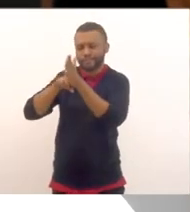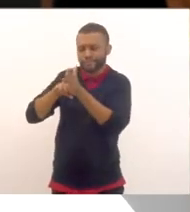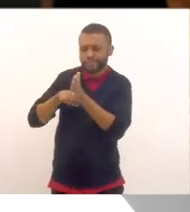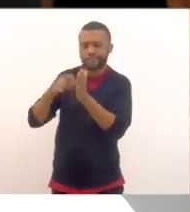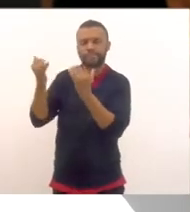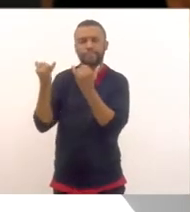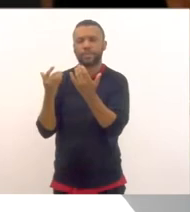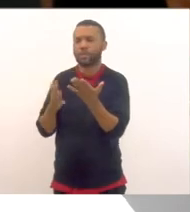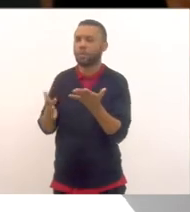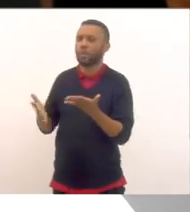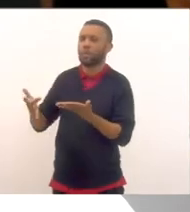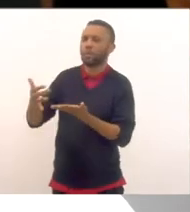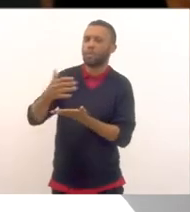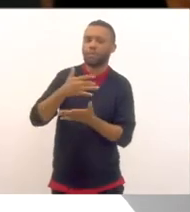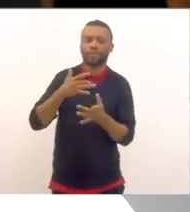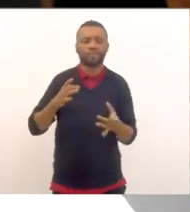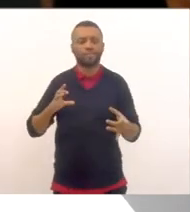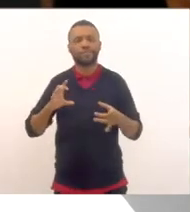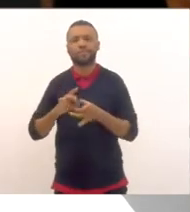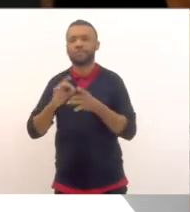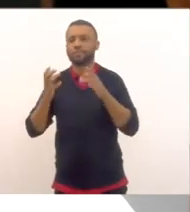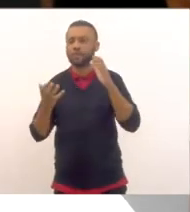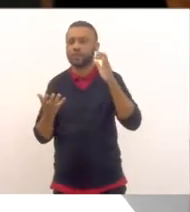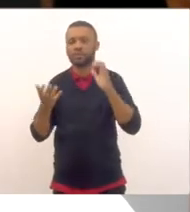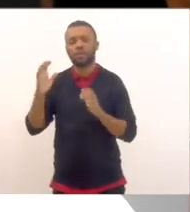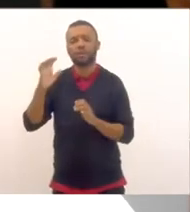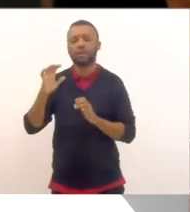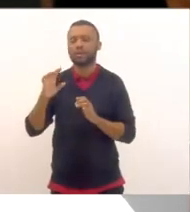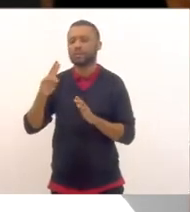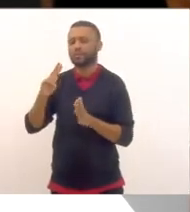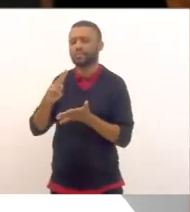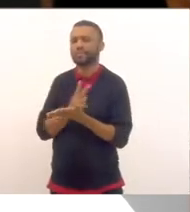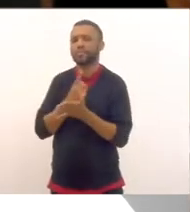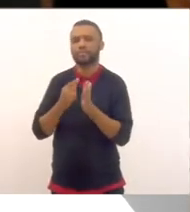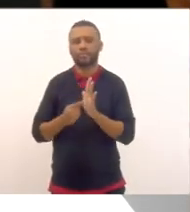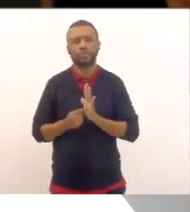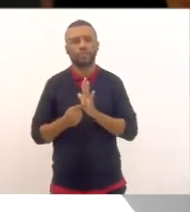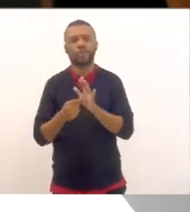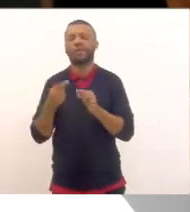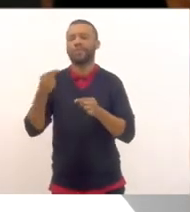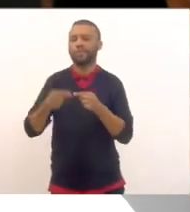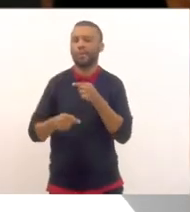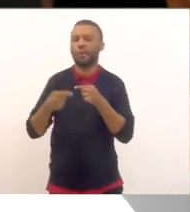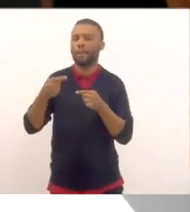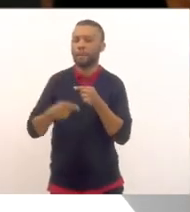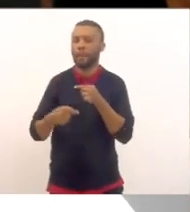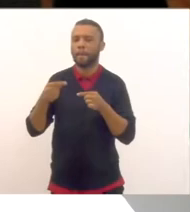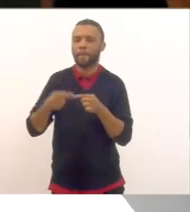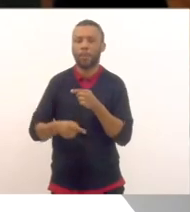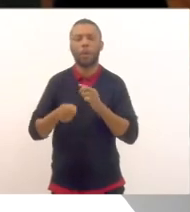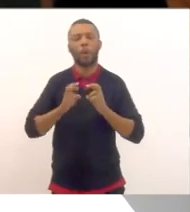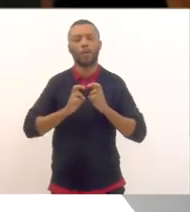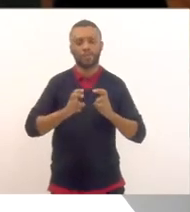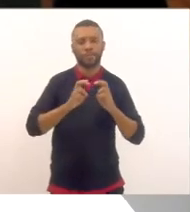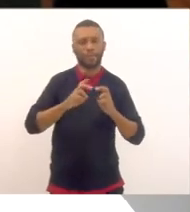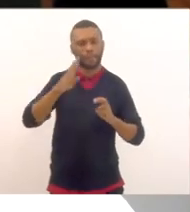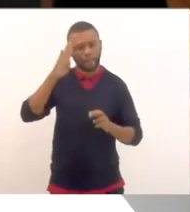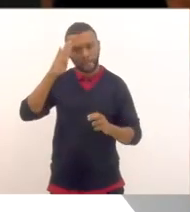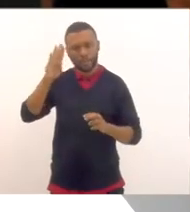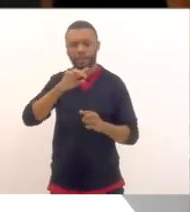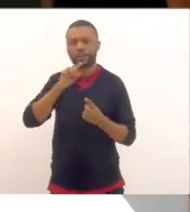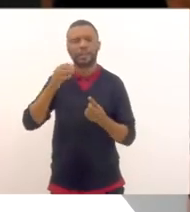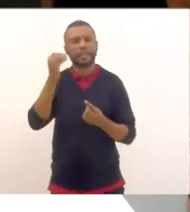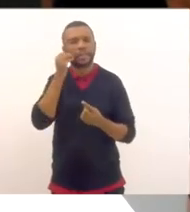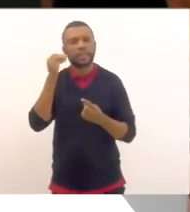e dados que dizem respeito as ocorrências estão lendo tão dando causa as interrupções principalmente em relação a isso para tentar